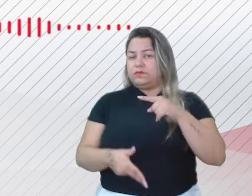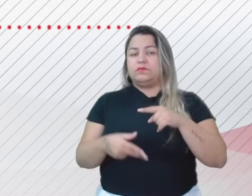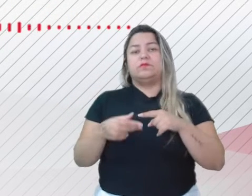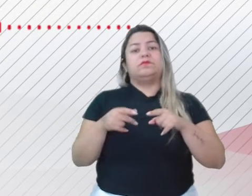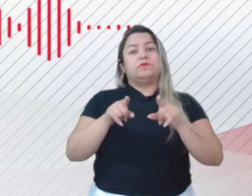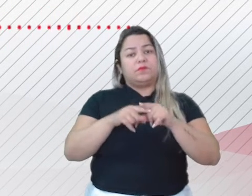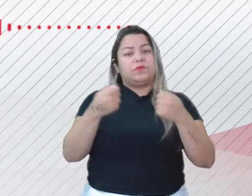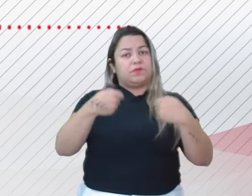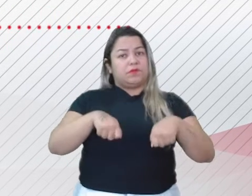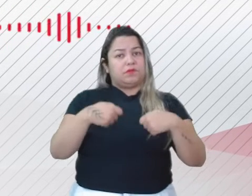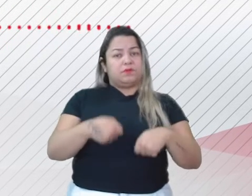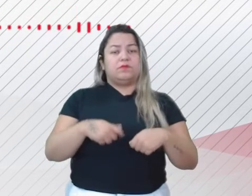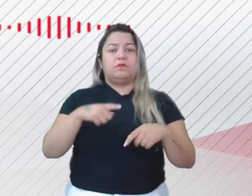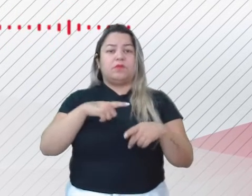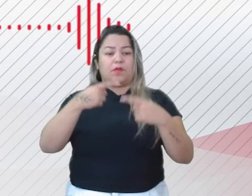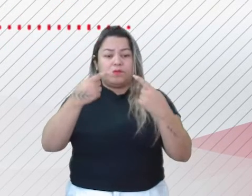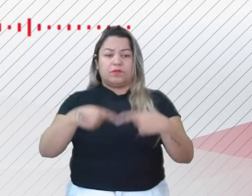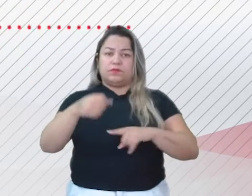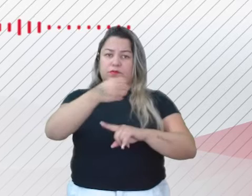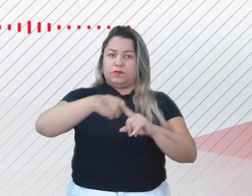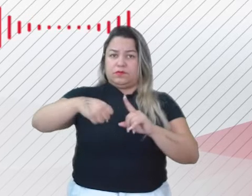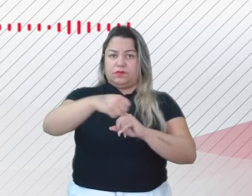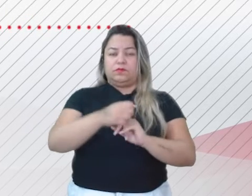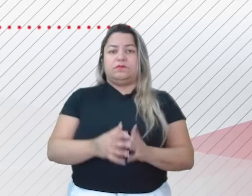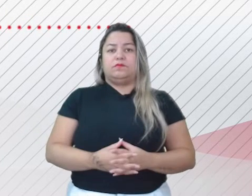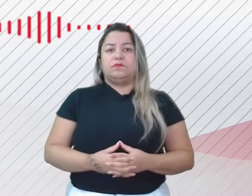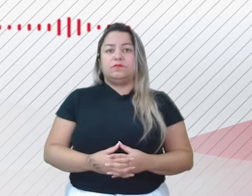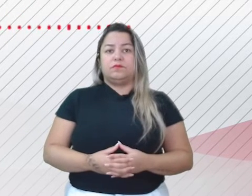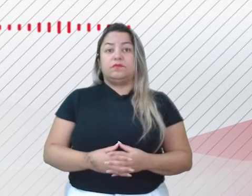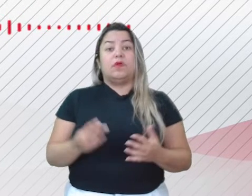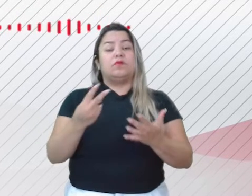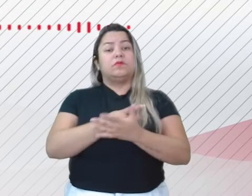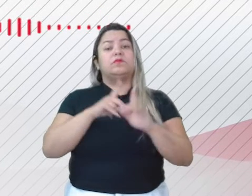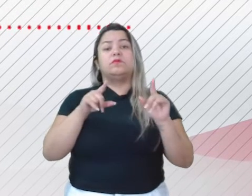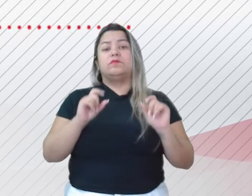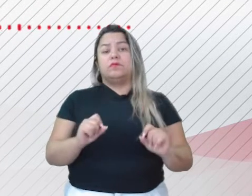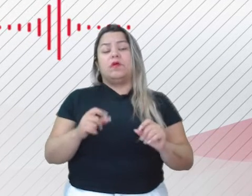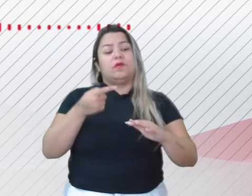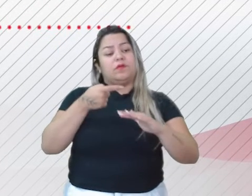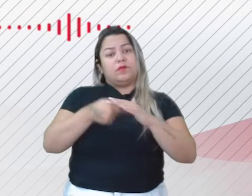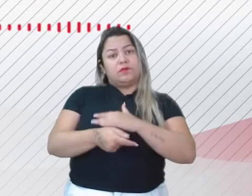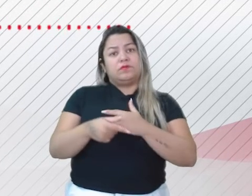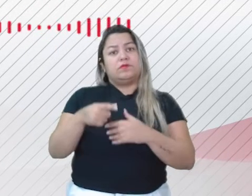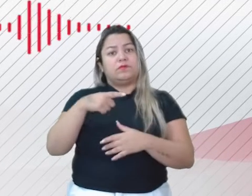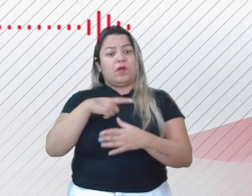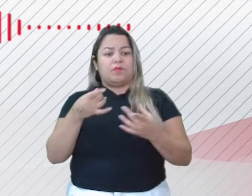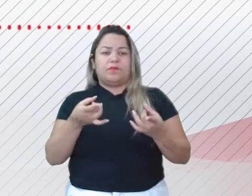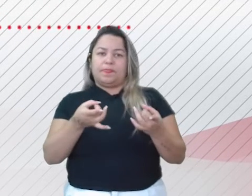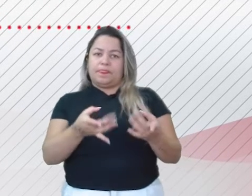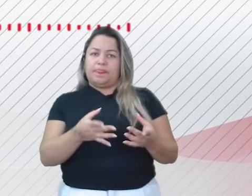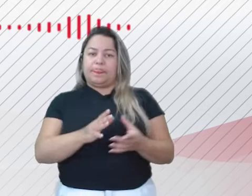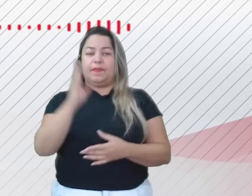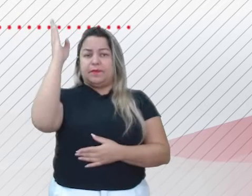cortar gastos onde precisa, sem comprometer as políticas sociais. Mas agora o que está acontecendo é o seguinte, a pessoa está investindo porque ela tem para